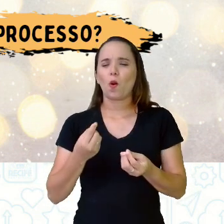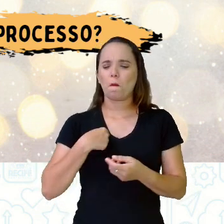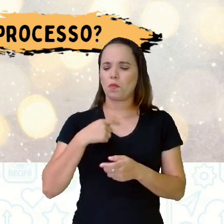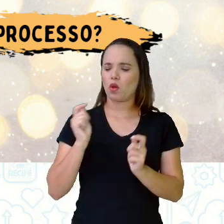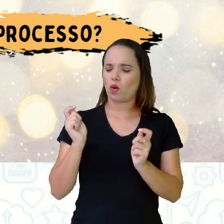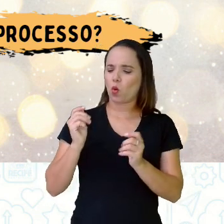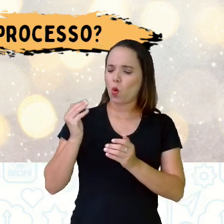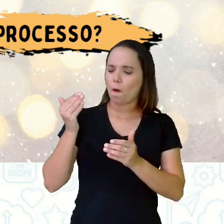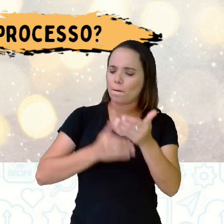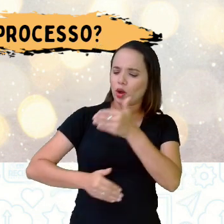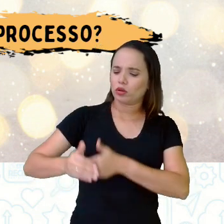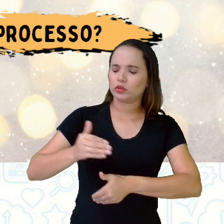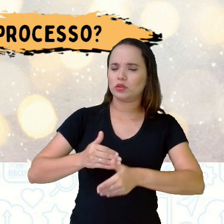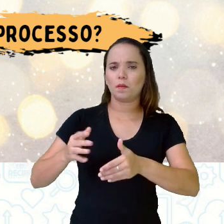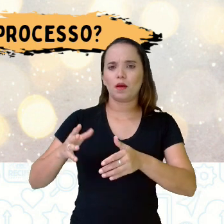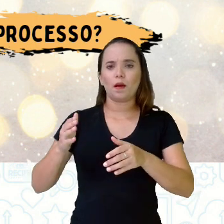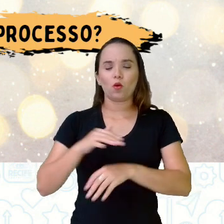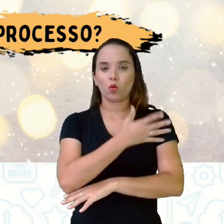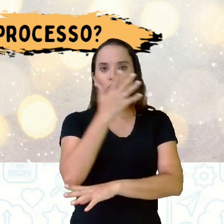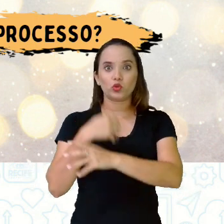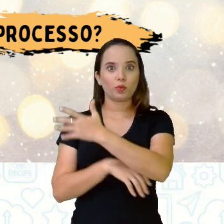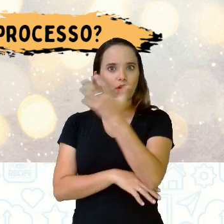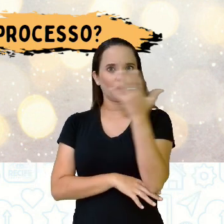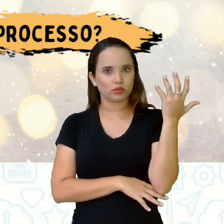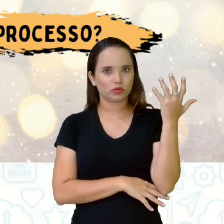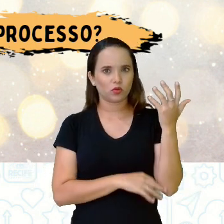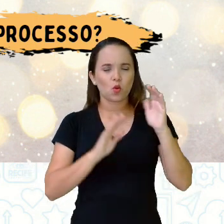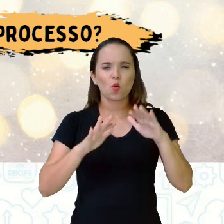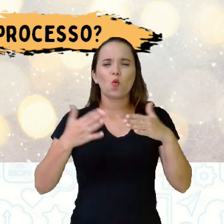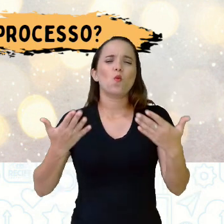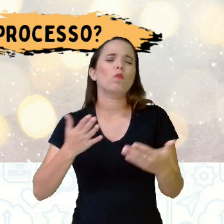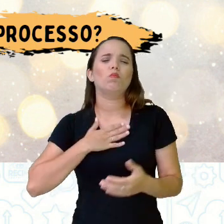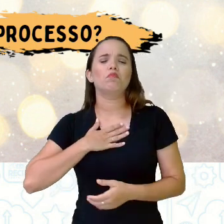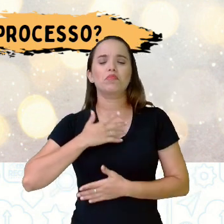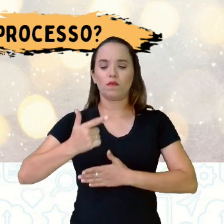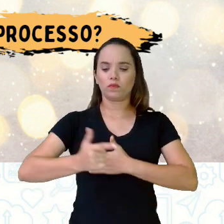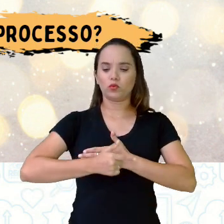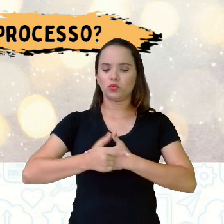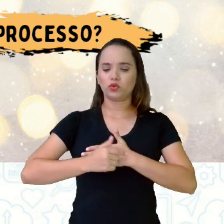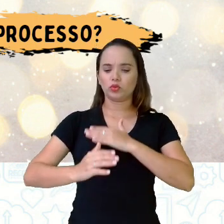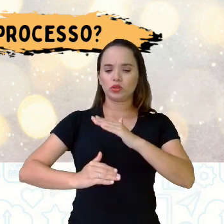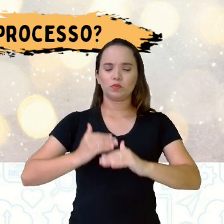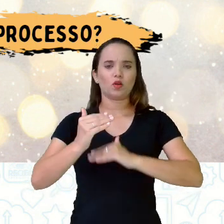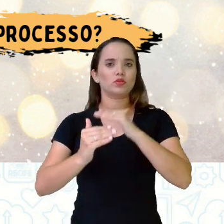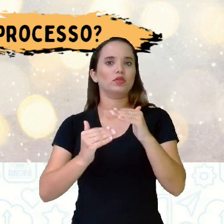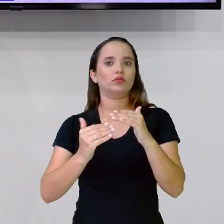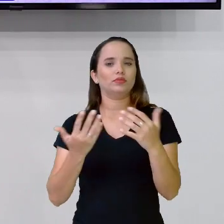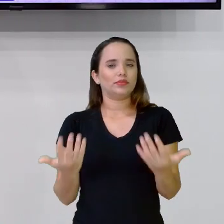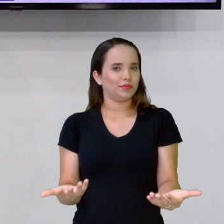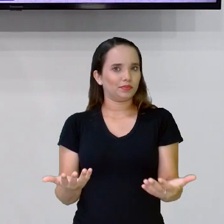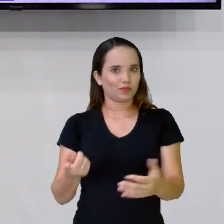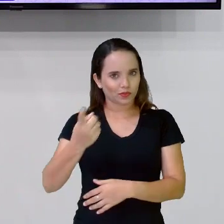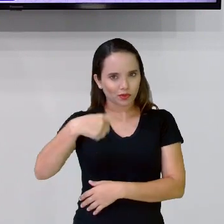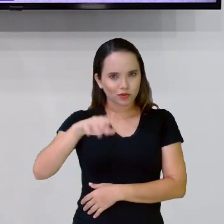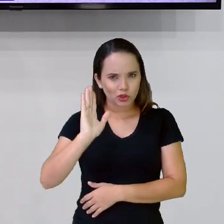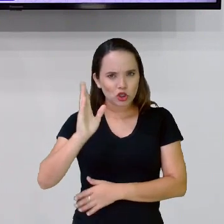para colaborar com o meio ambiente? Qual o meu papel nesse processo, né? E aí, vocês já